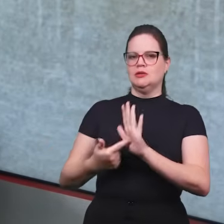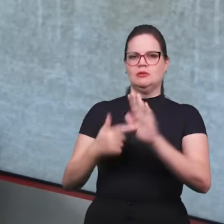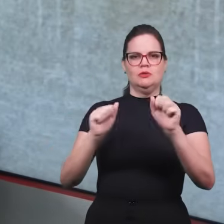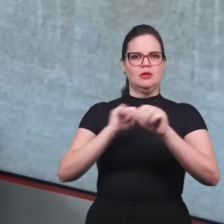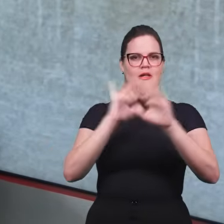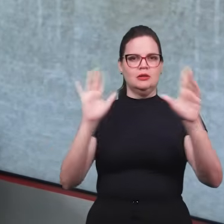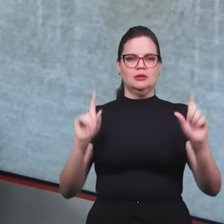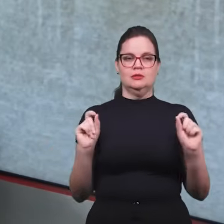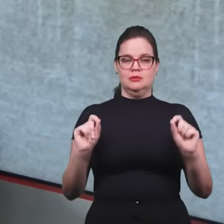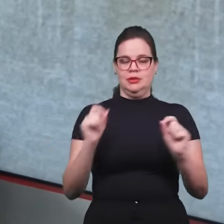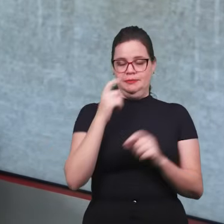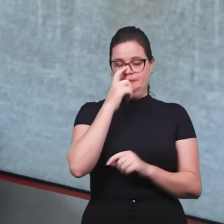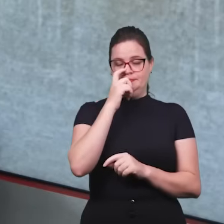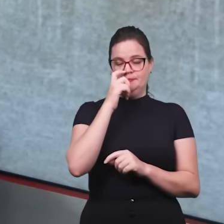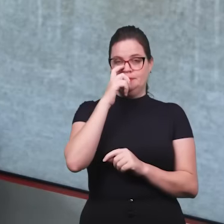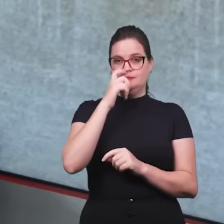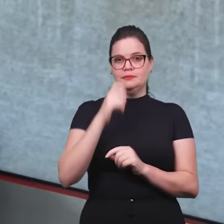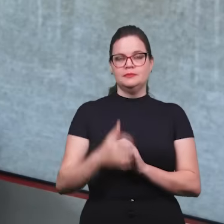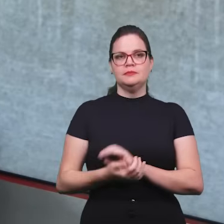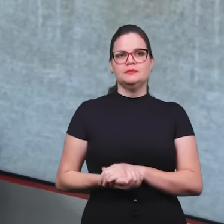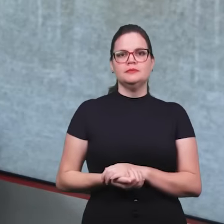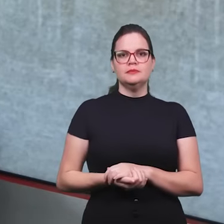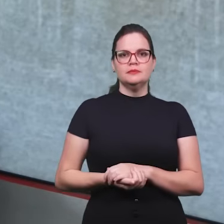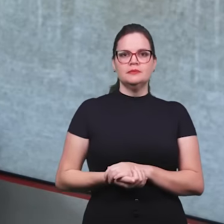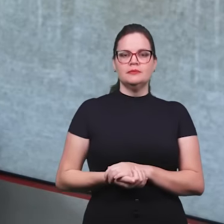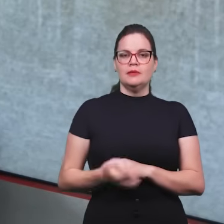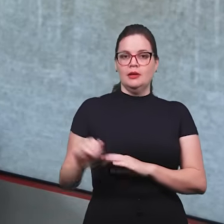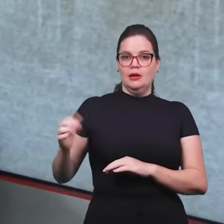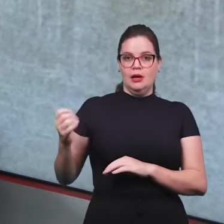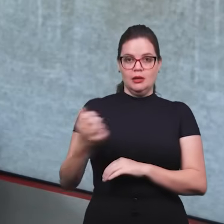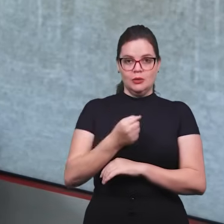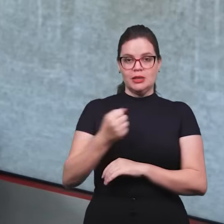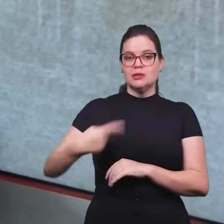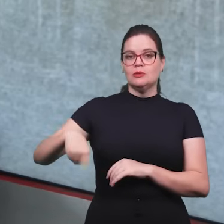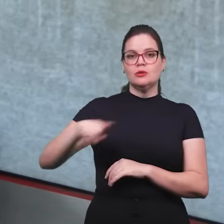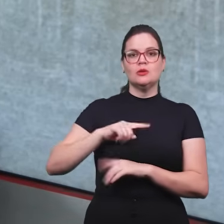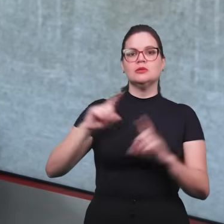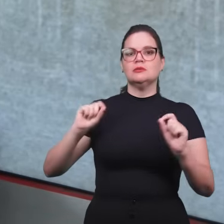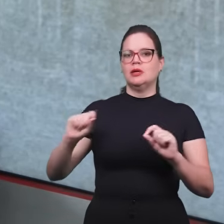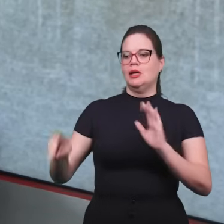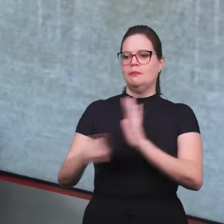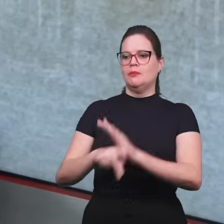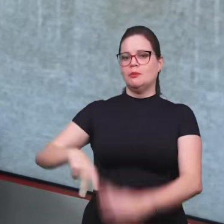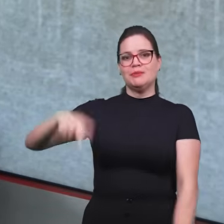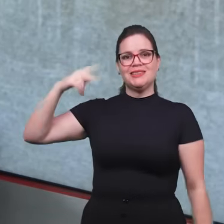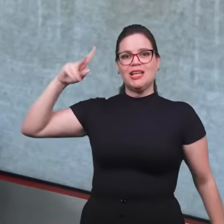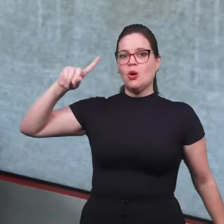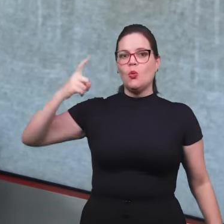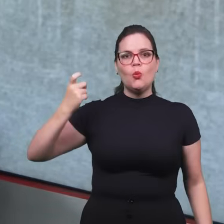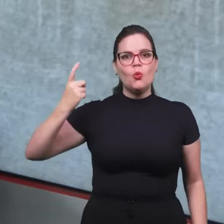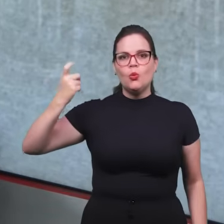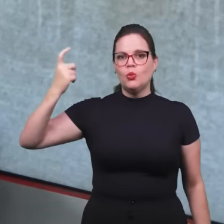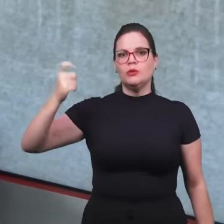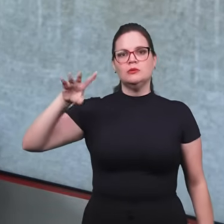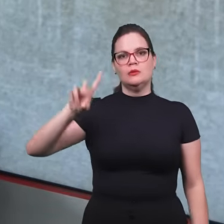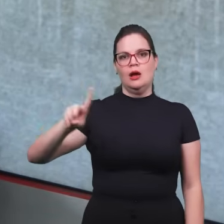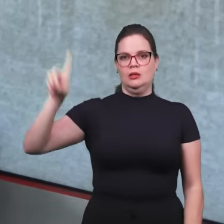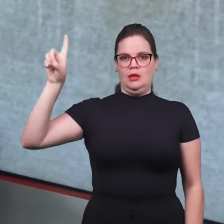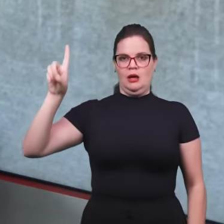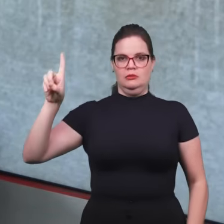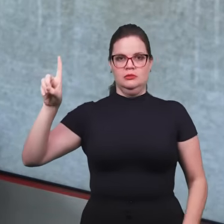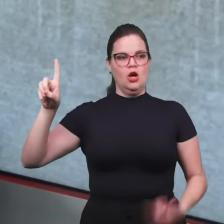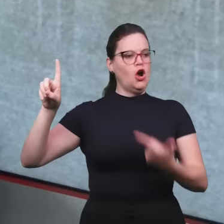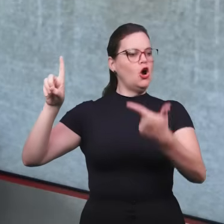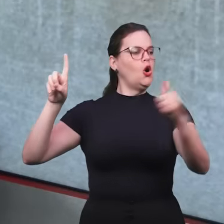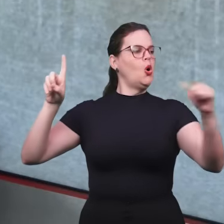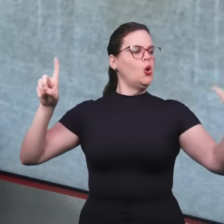fundamental. Que algo fundamental é esse? É que a adoração é exclusiva a Deus e não deve